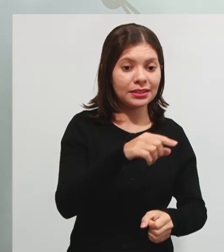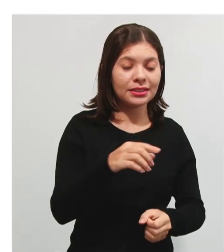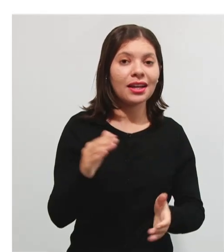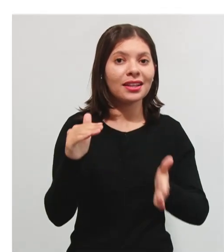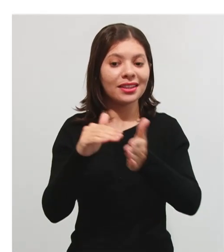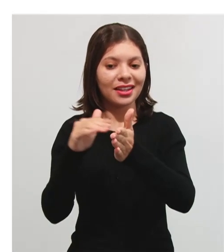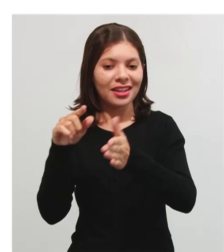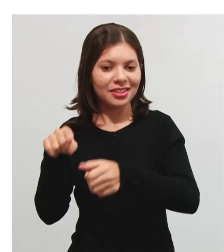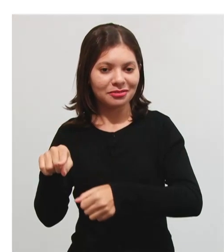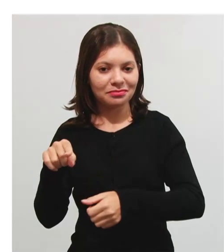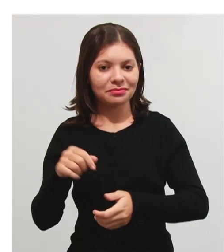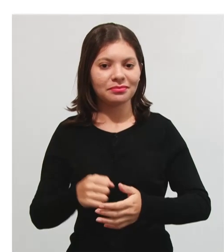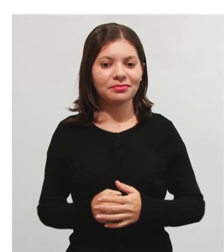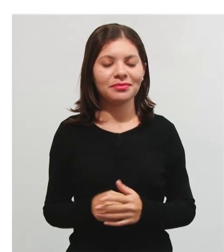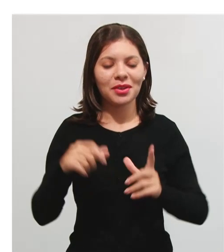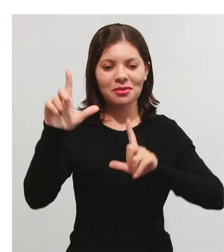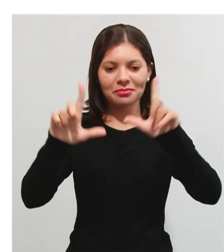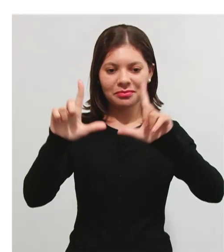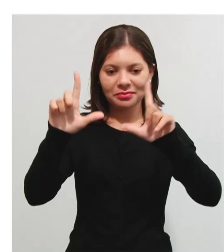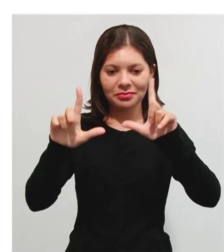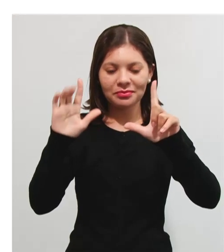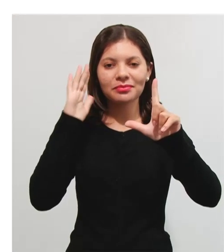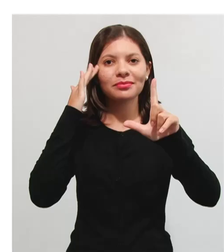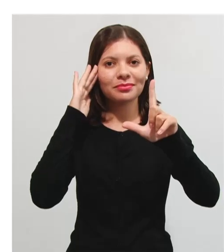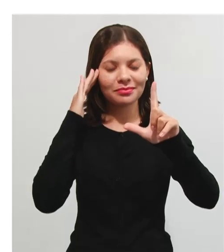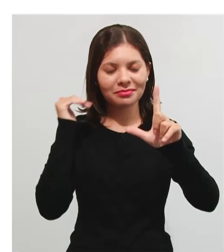para a tela para entendermos melhor isso.